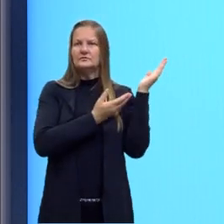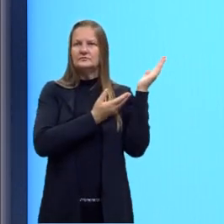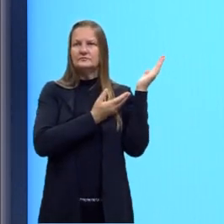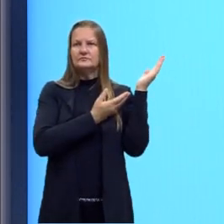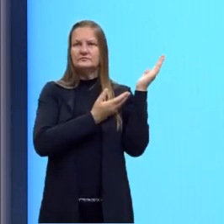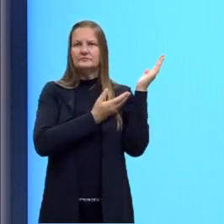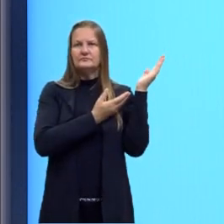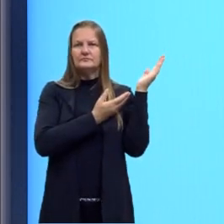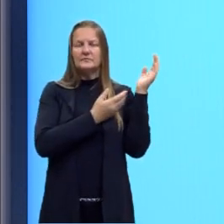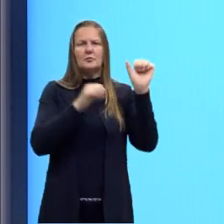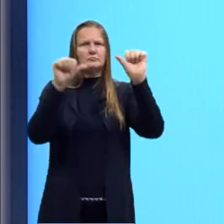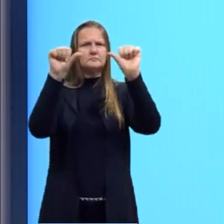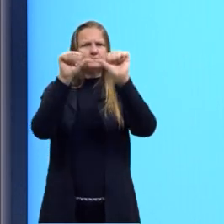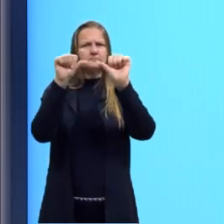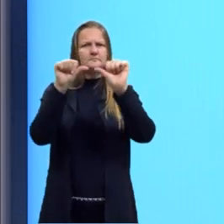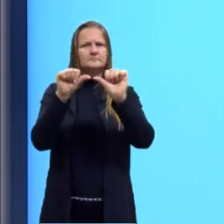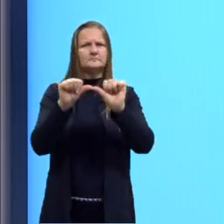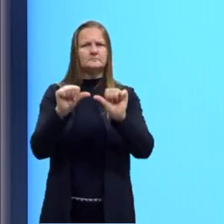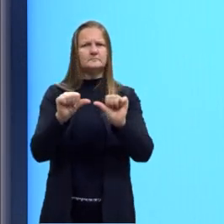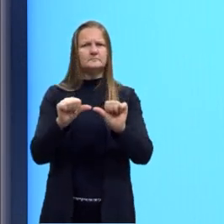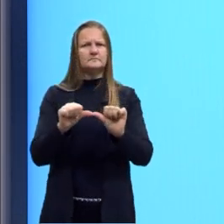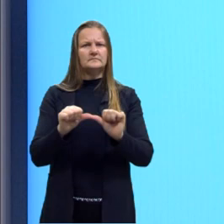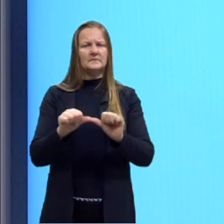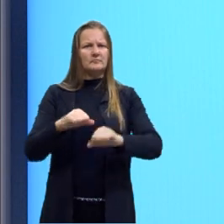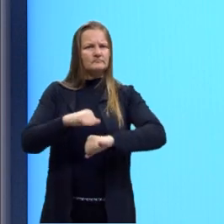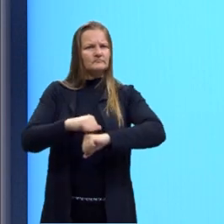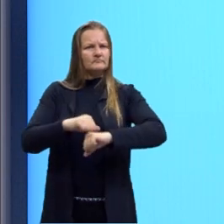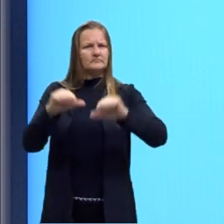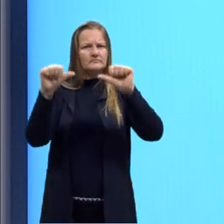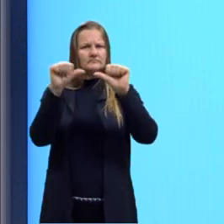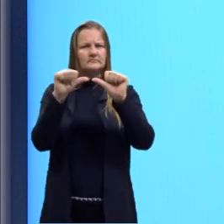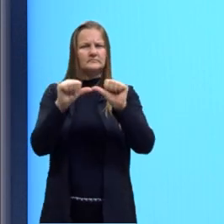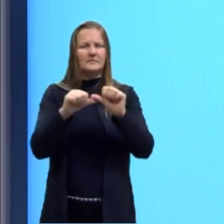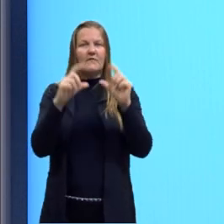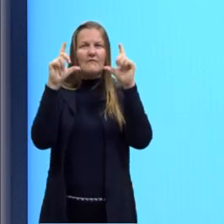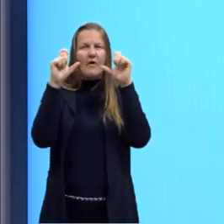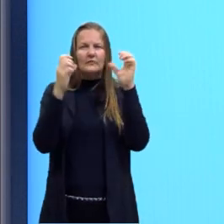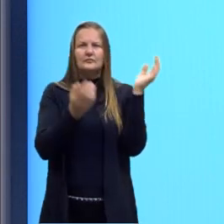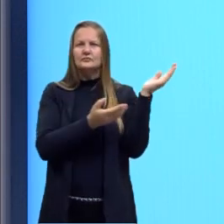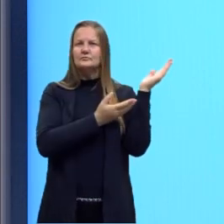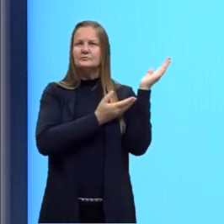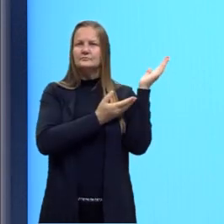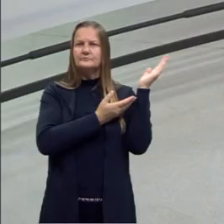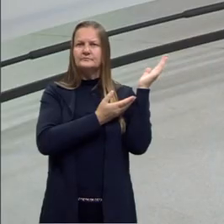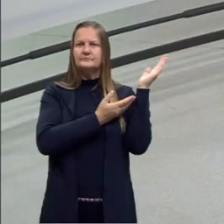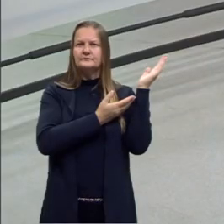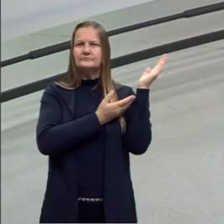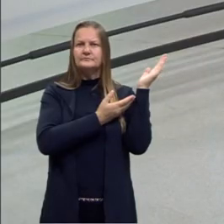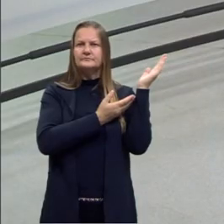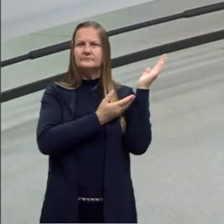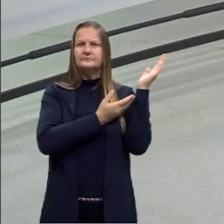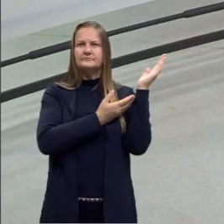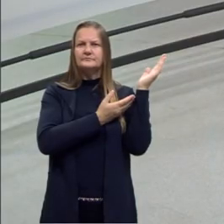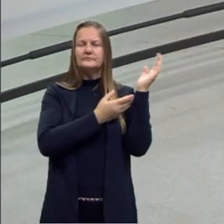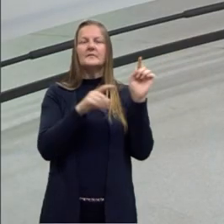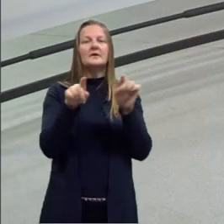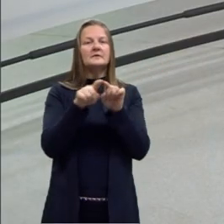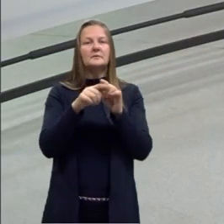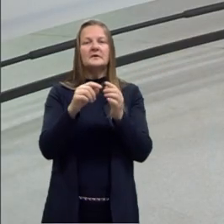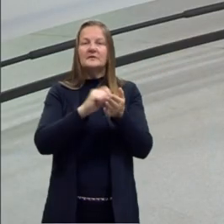rigidez da simetria apresentada nesta imagem eu deixei aqui anotado também no quadro